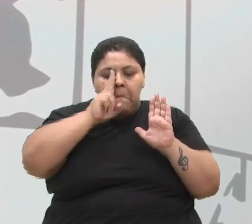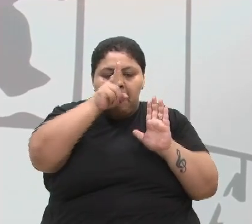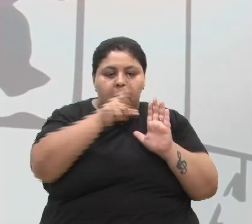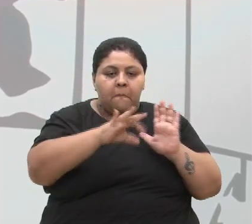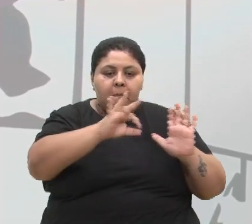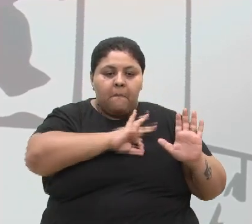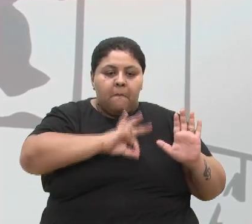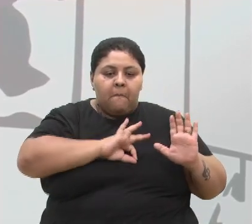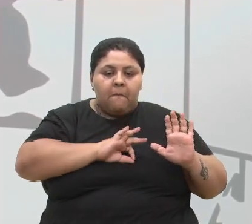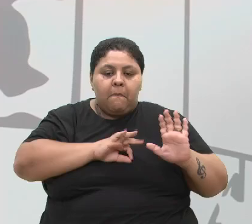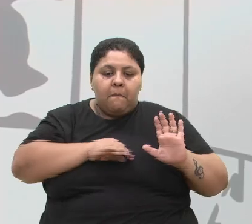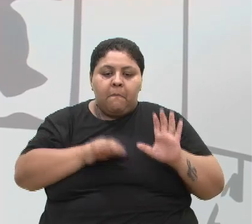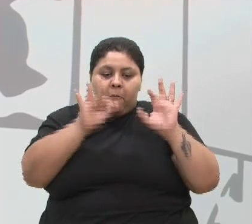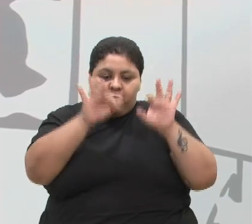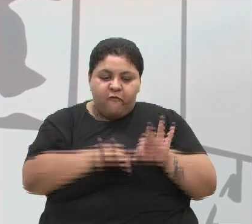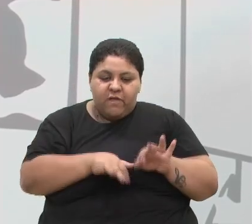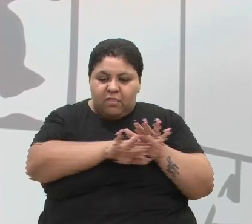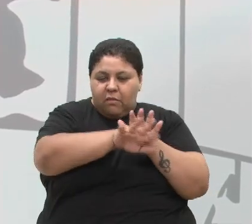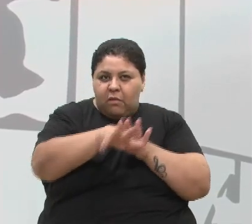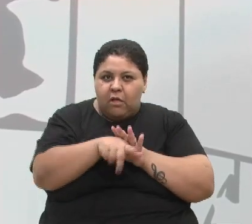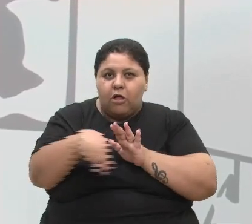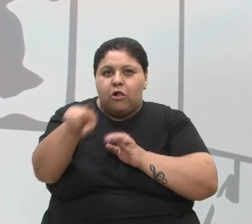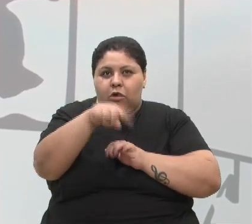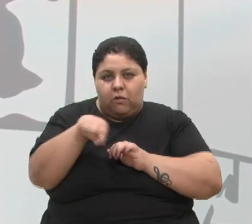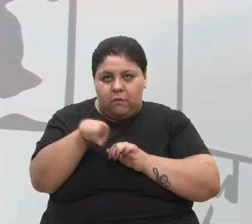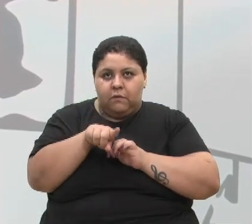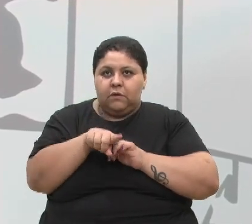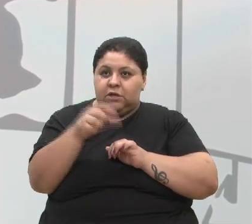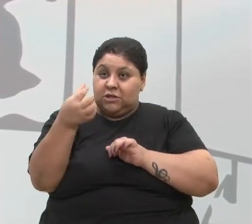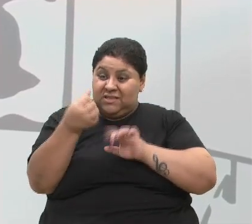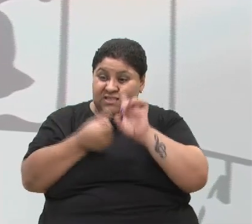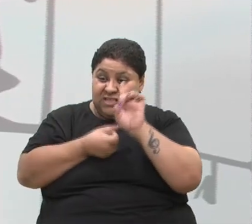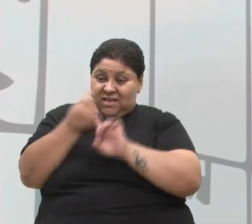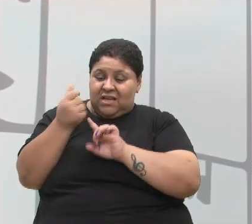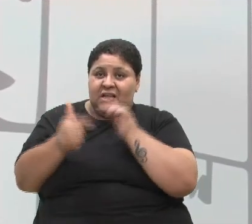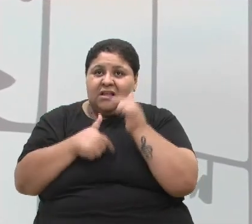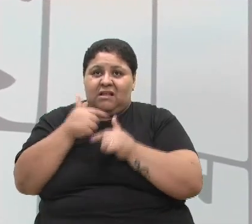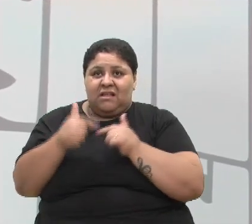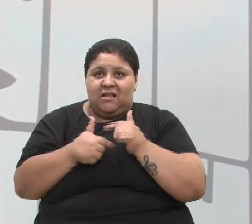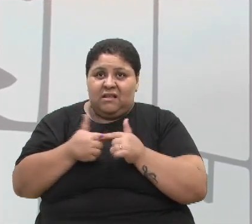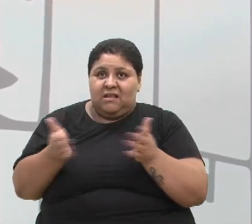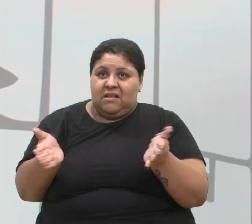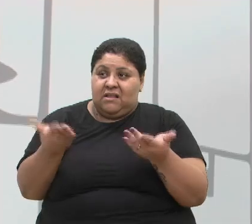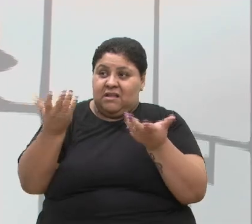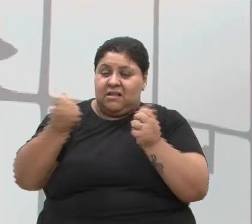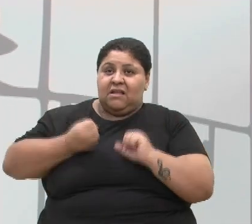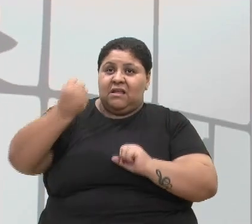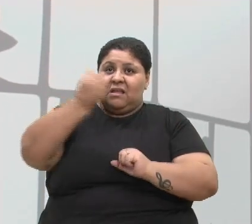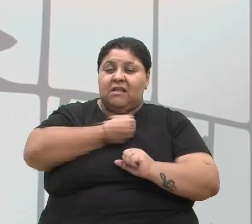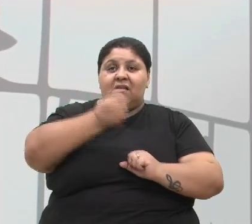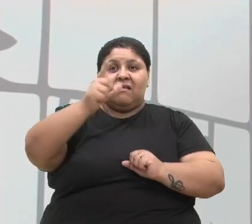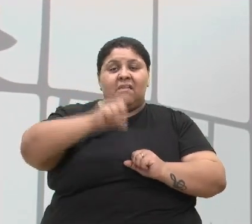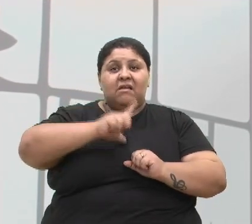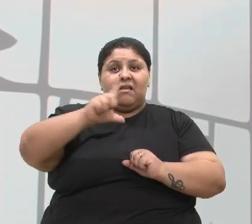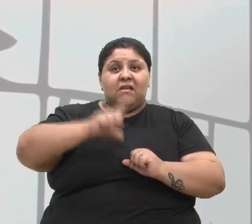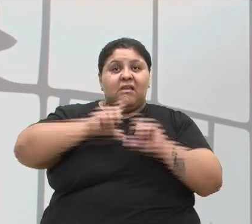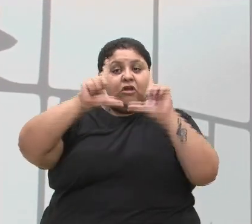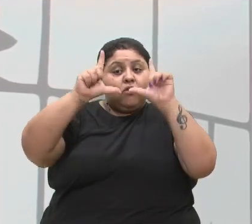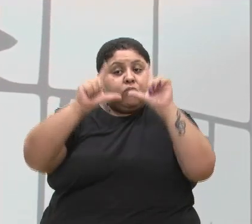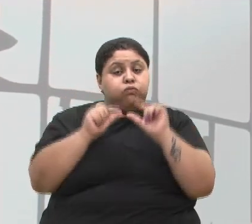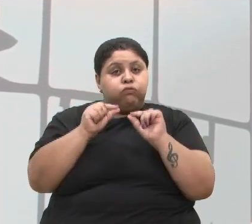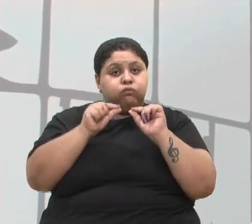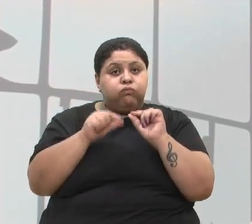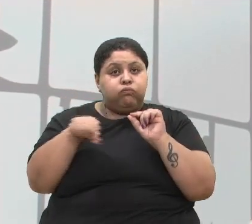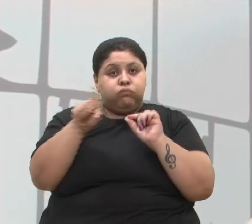ao combate à criminalidade. E nós, nesses 6 meses de operação, a gente comemora os números porque tem reduzido, a gente